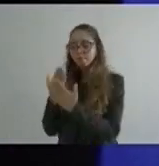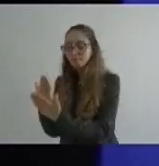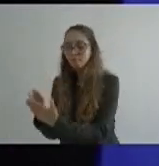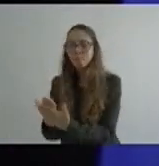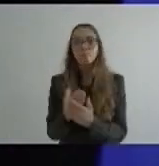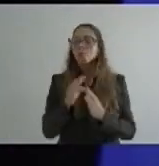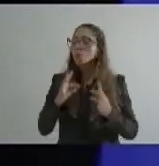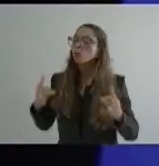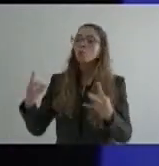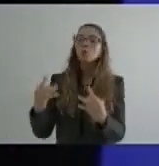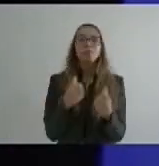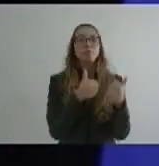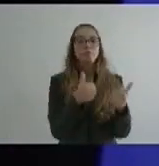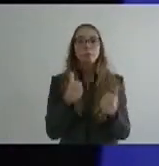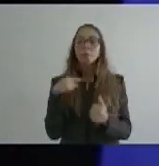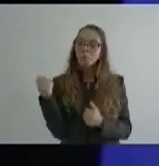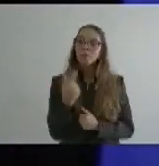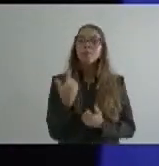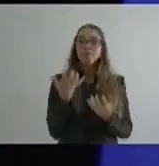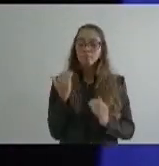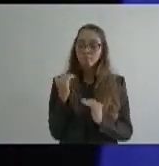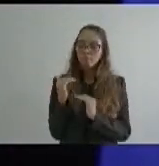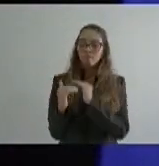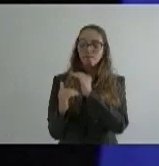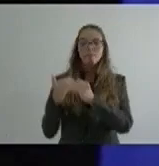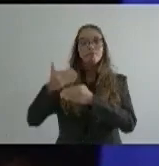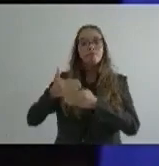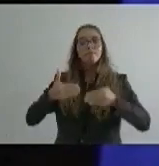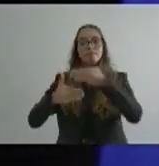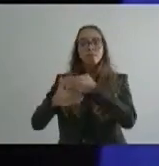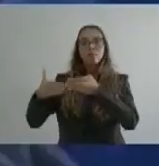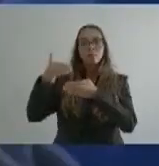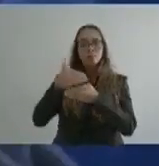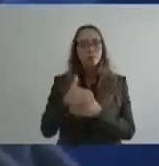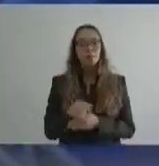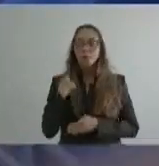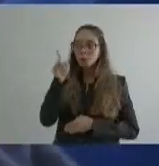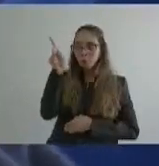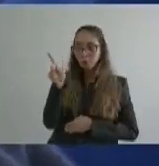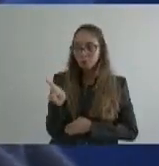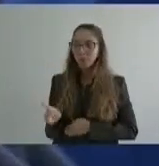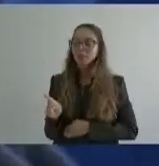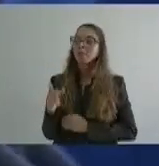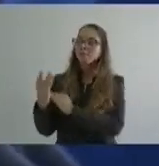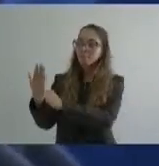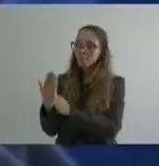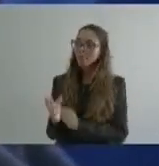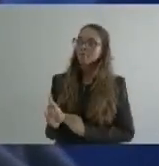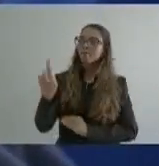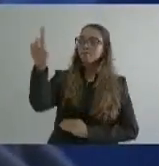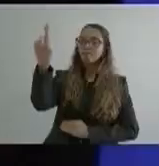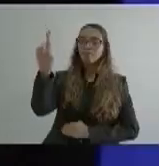segmentos. Vamos construir essa trajetória e o senhor será nosso líder a partir do próximo